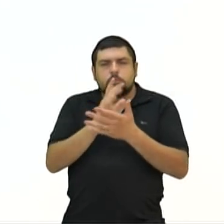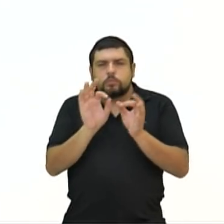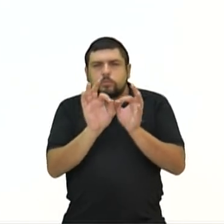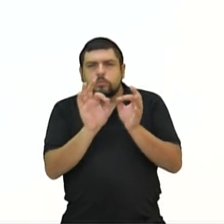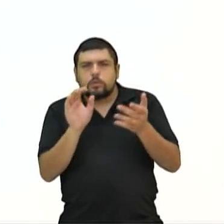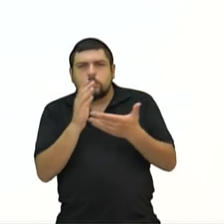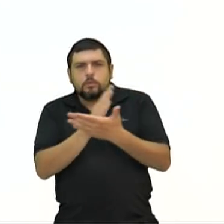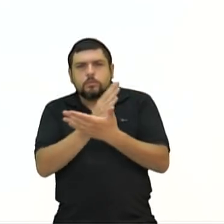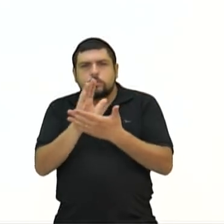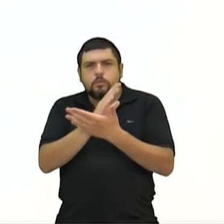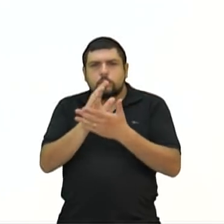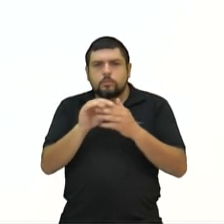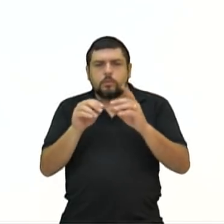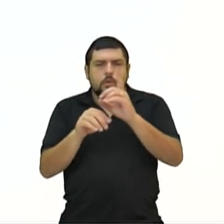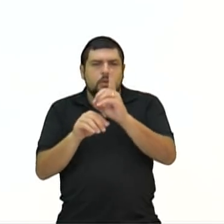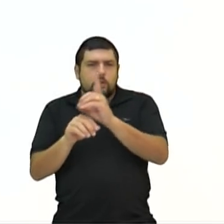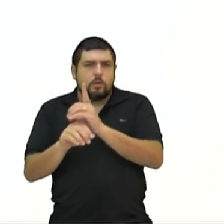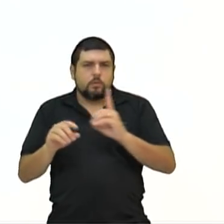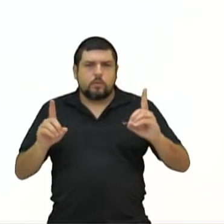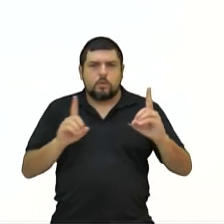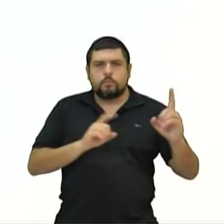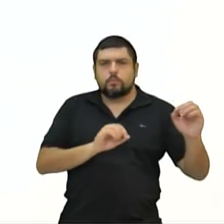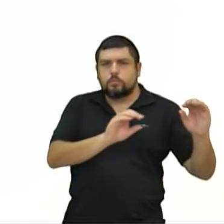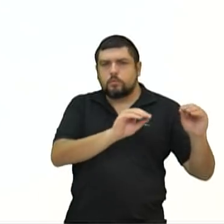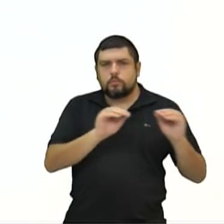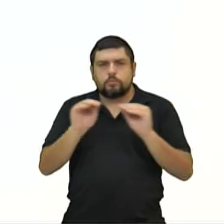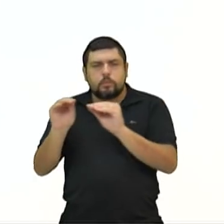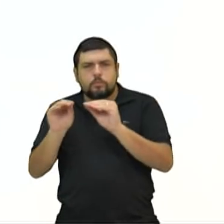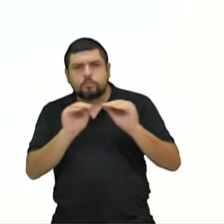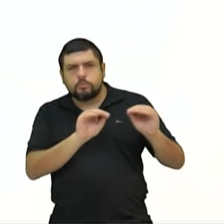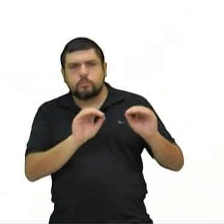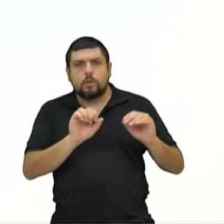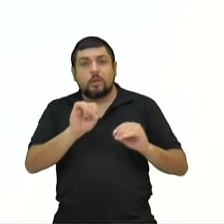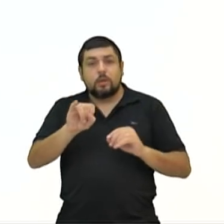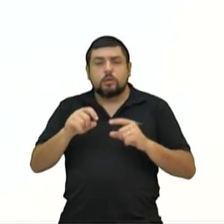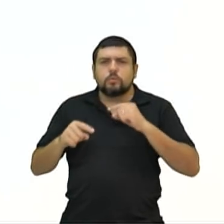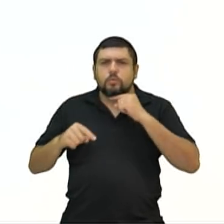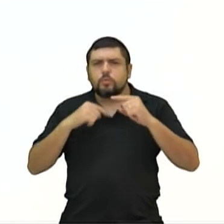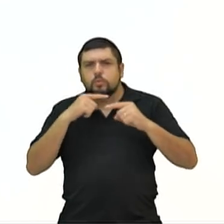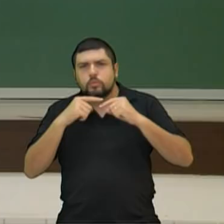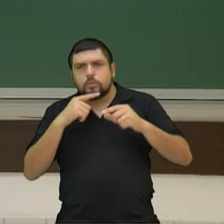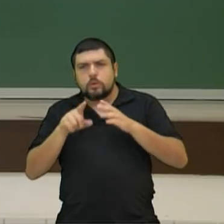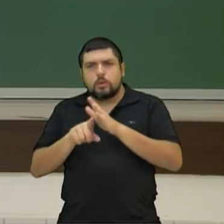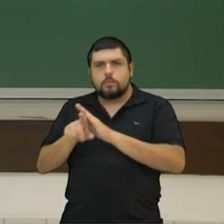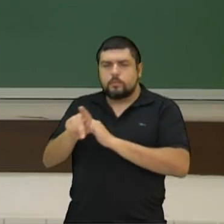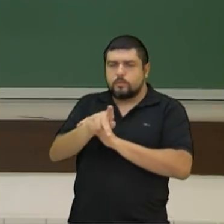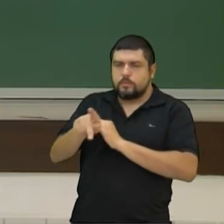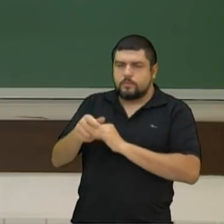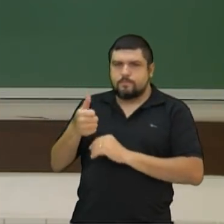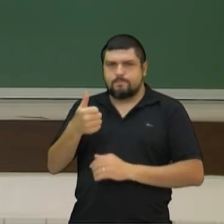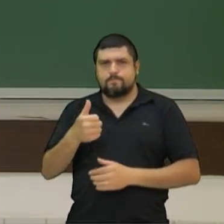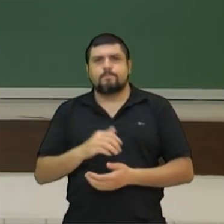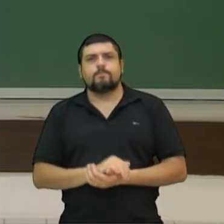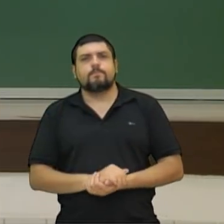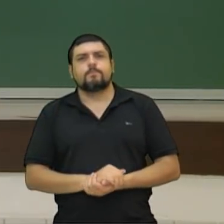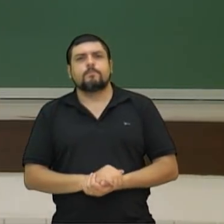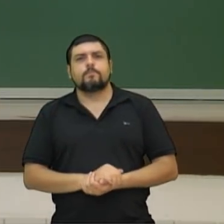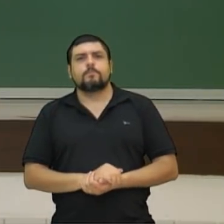simples, então vocês treinem aí na casa de vocês. Se tiver alguma dificuldade, vai lá no Classroom, pergunta para o seu professor, beleza? Vamos